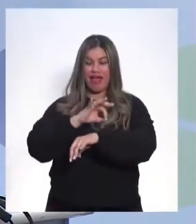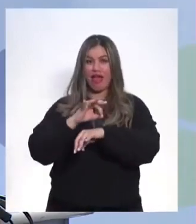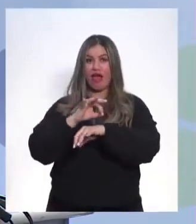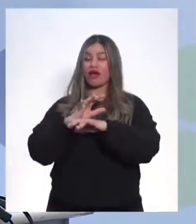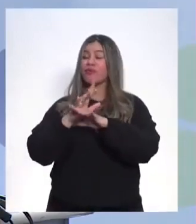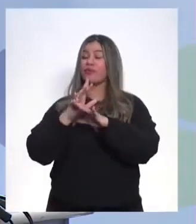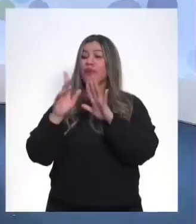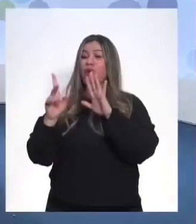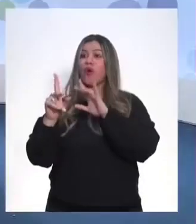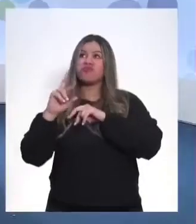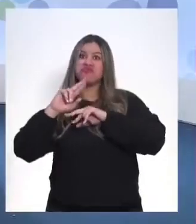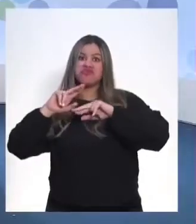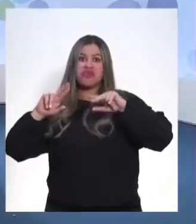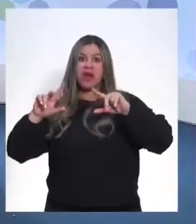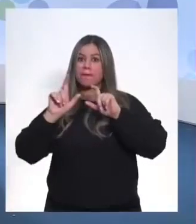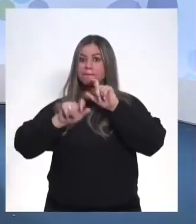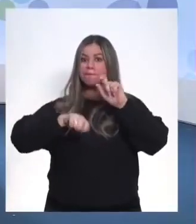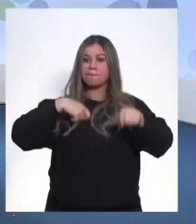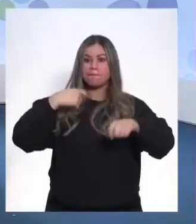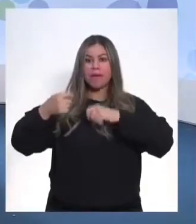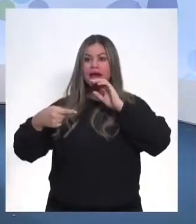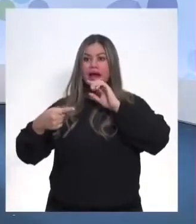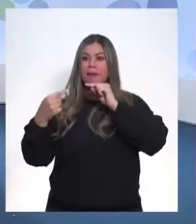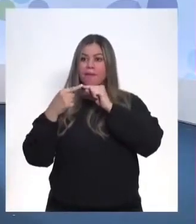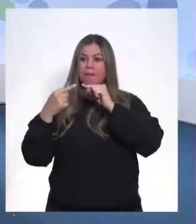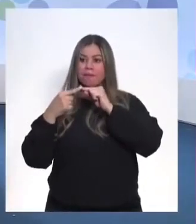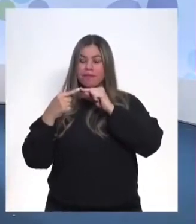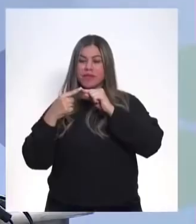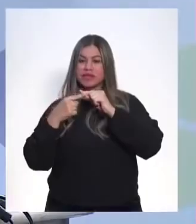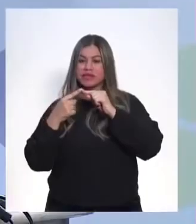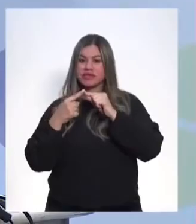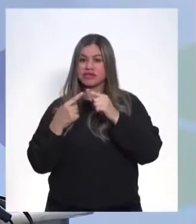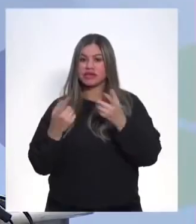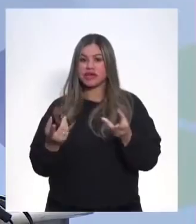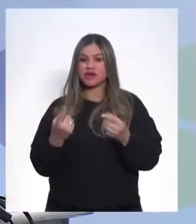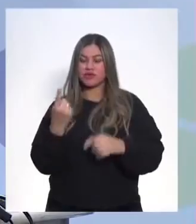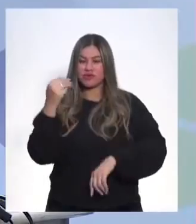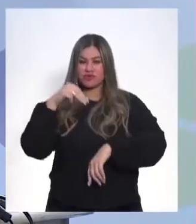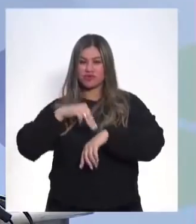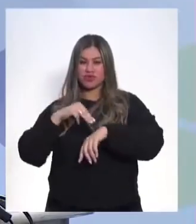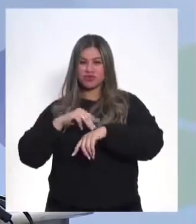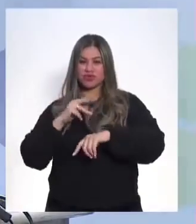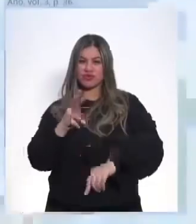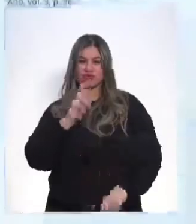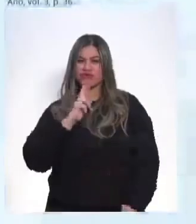de Deus? E aqui, quero ver se vocês conseguem aí. Um minutinho, tá?